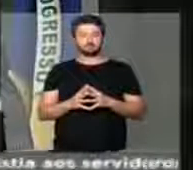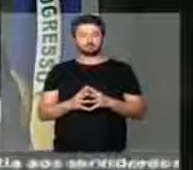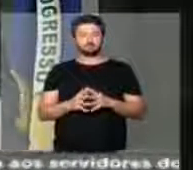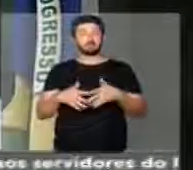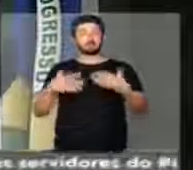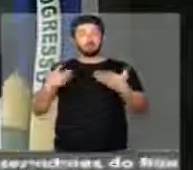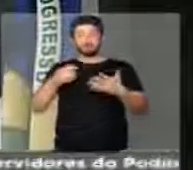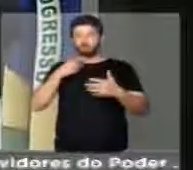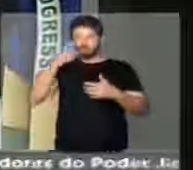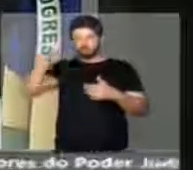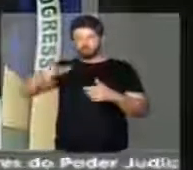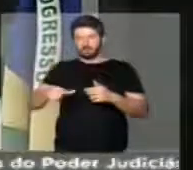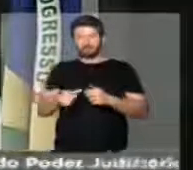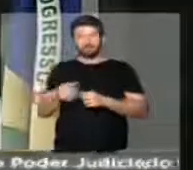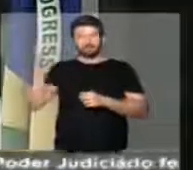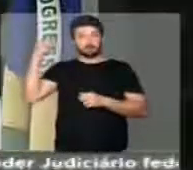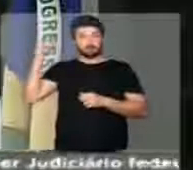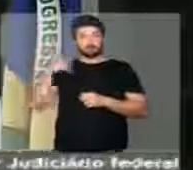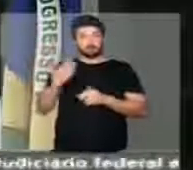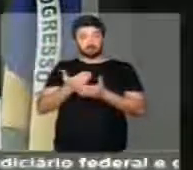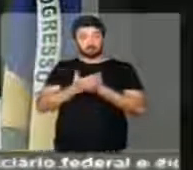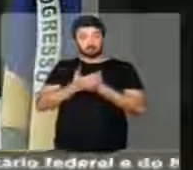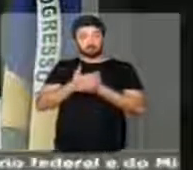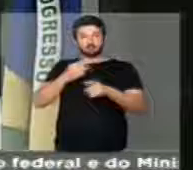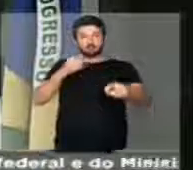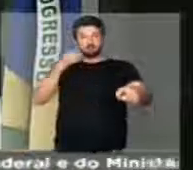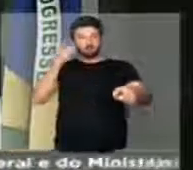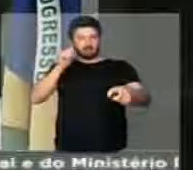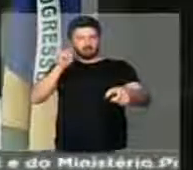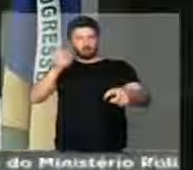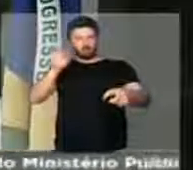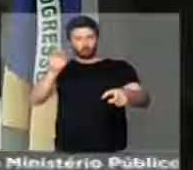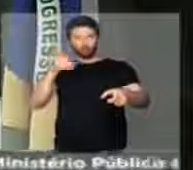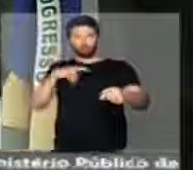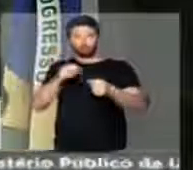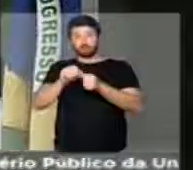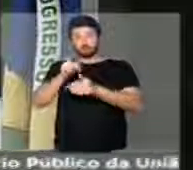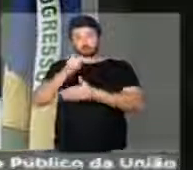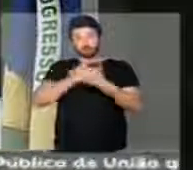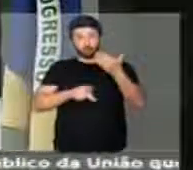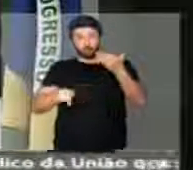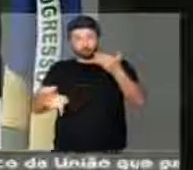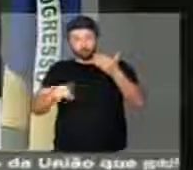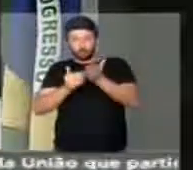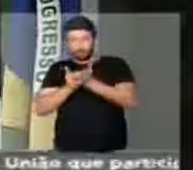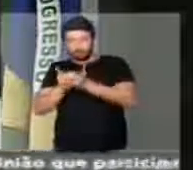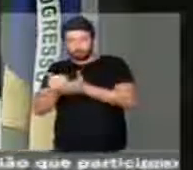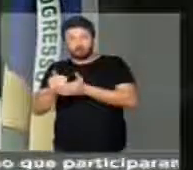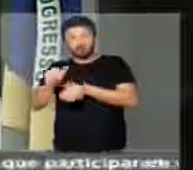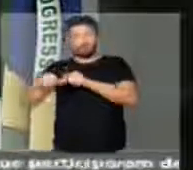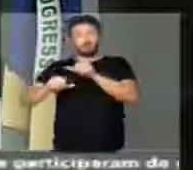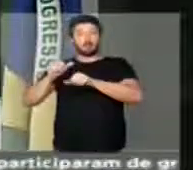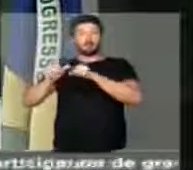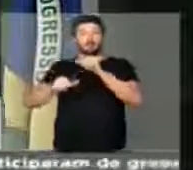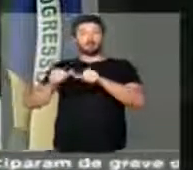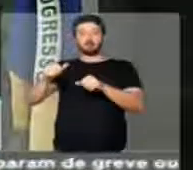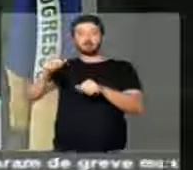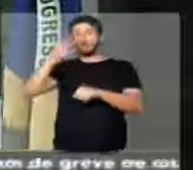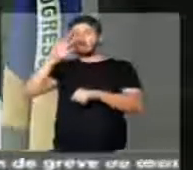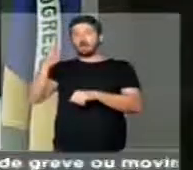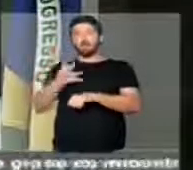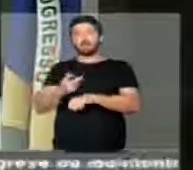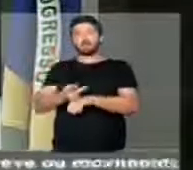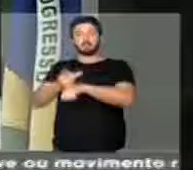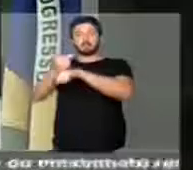além. Quando eu entrei, meu caro Augusto Carvalho, com um projeto aqui de modificação da delação